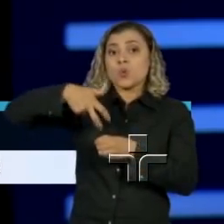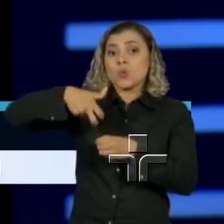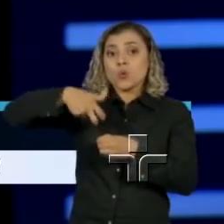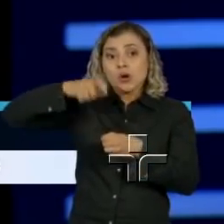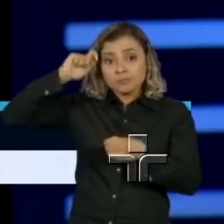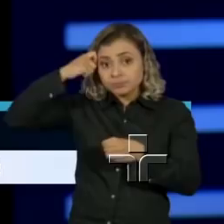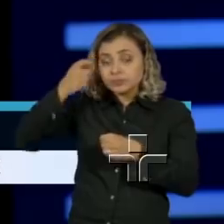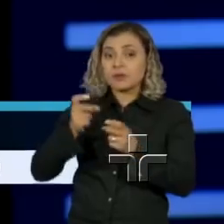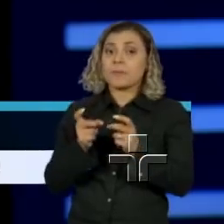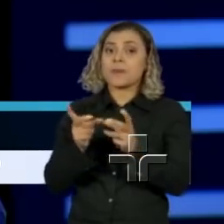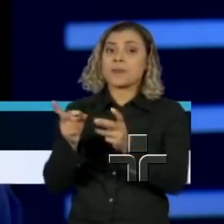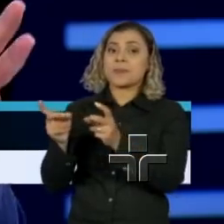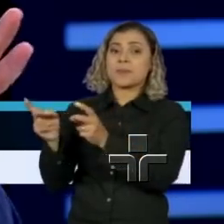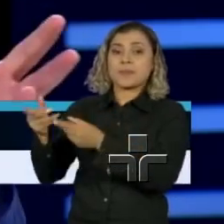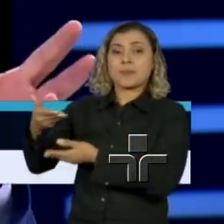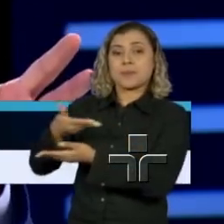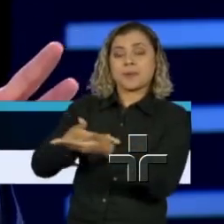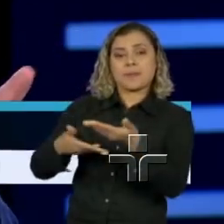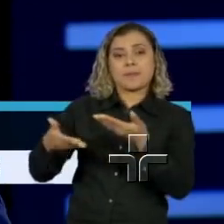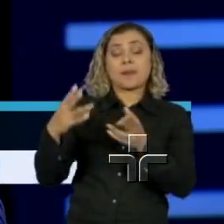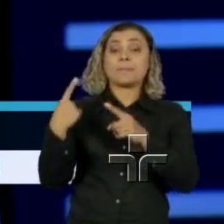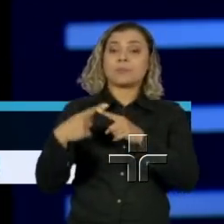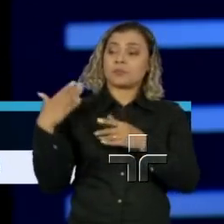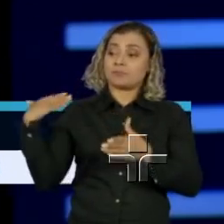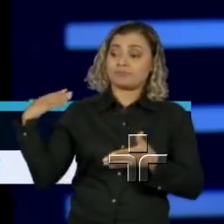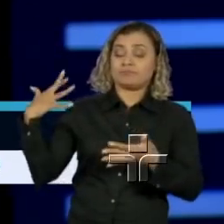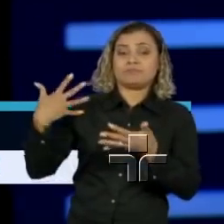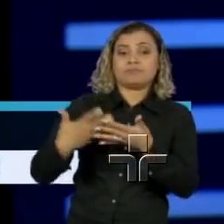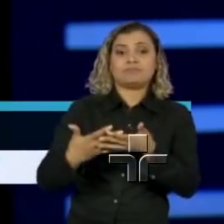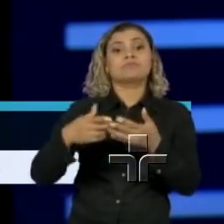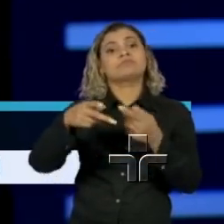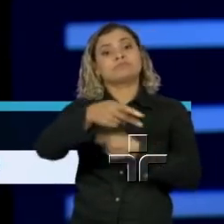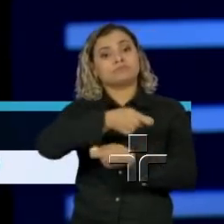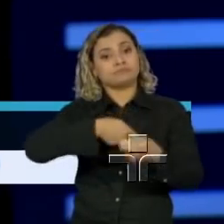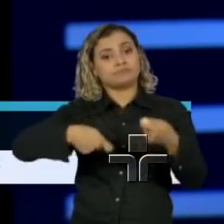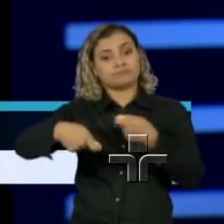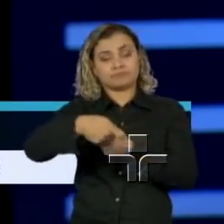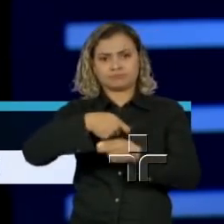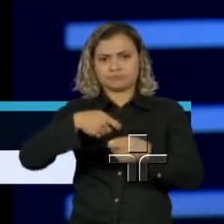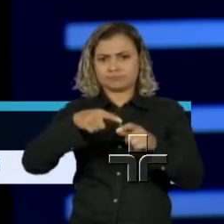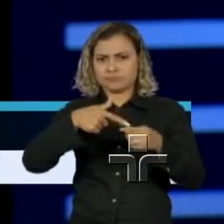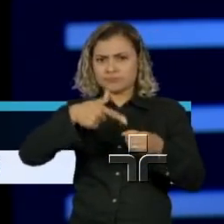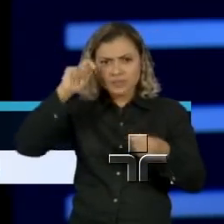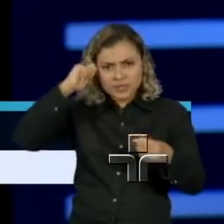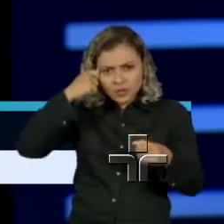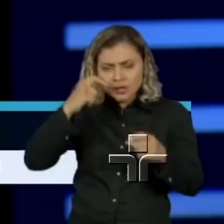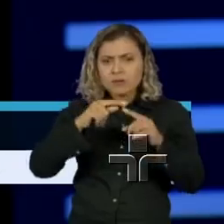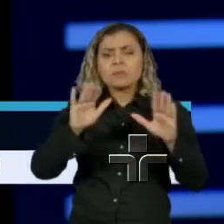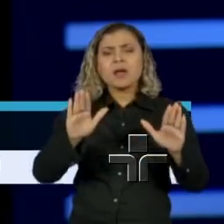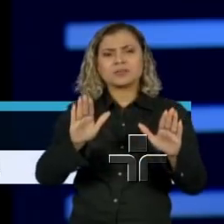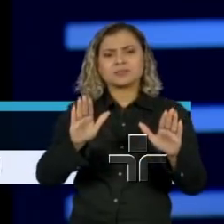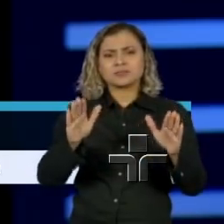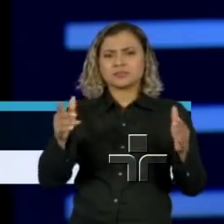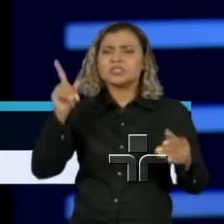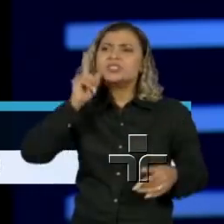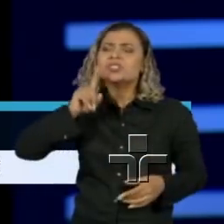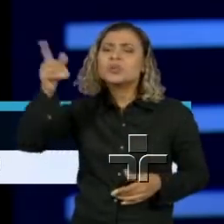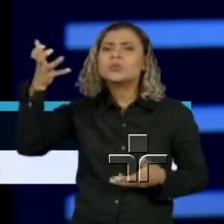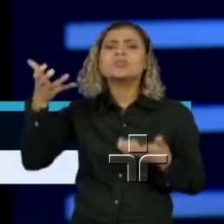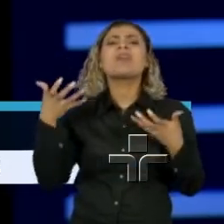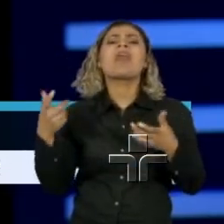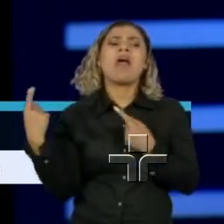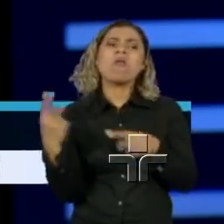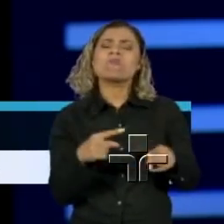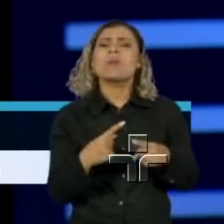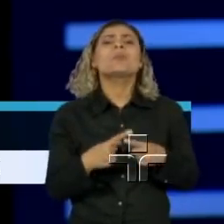xisto, né? Que acabou modificando nos últimos anos o mercado internacional de petróleo. Então, a questão que se coloca, o que os Estados Unidos queria com isso? Porque